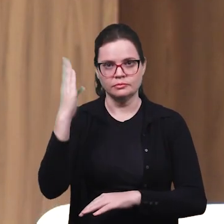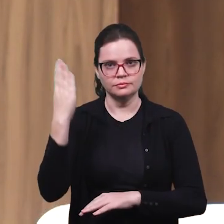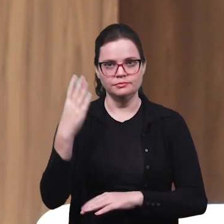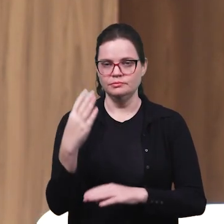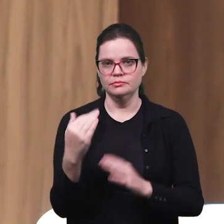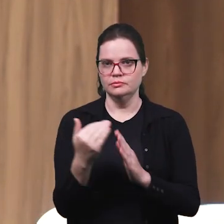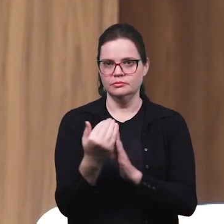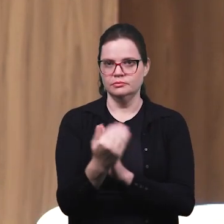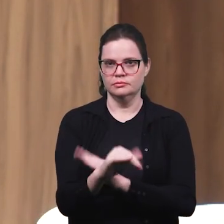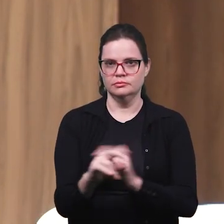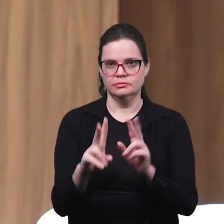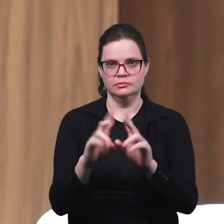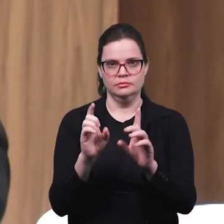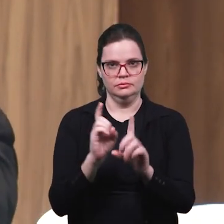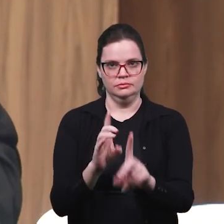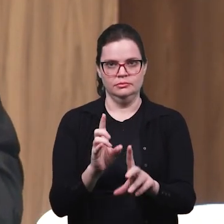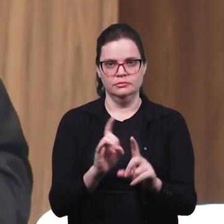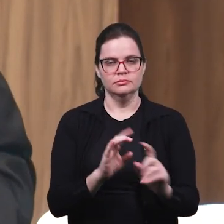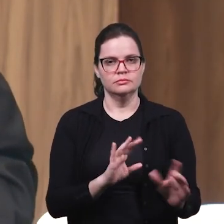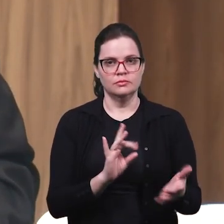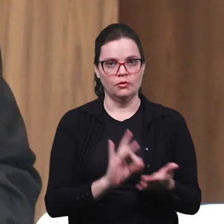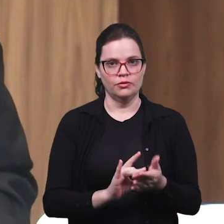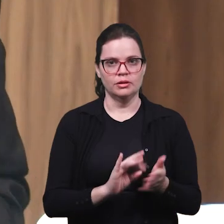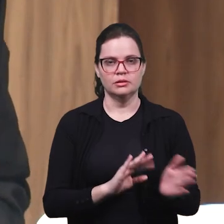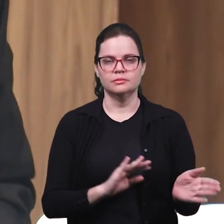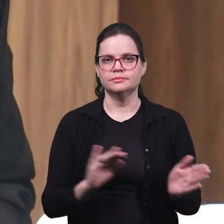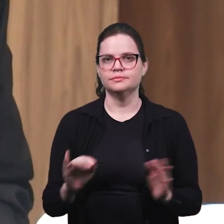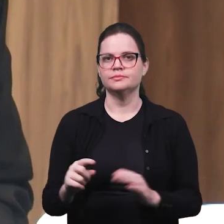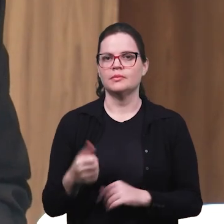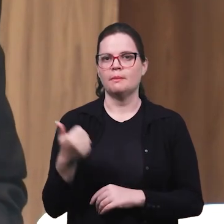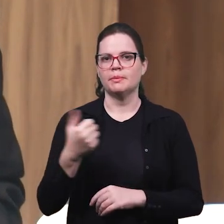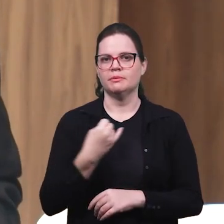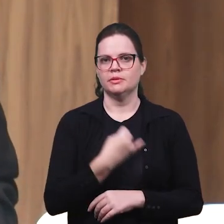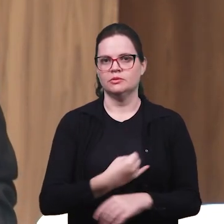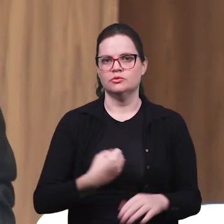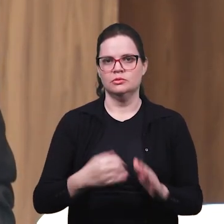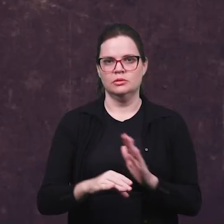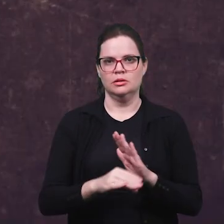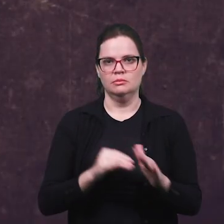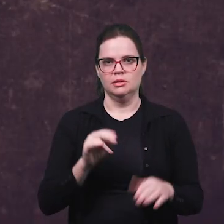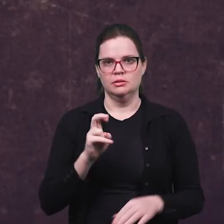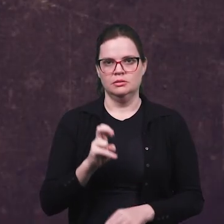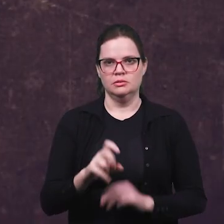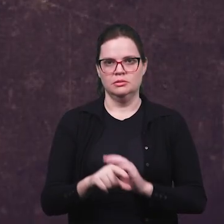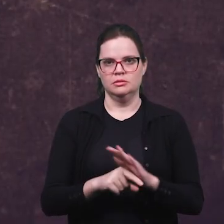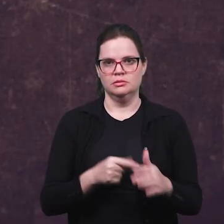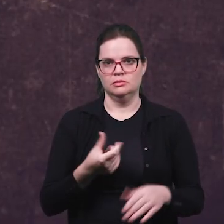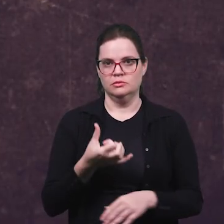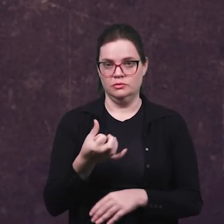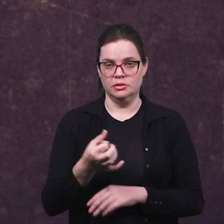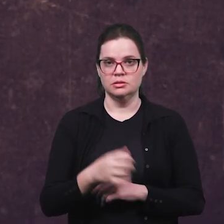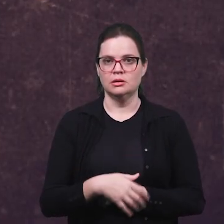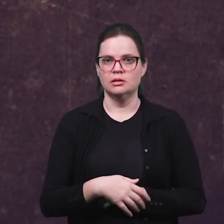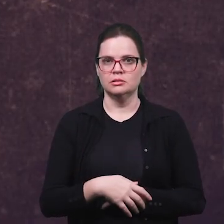está de acordo com a doutrina. Você vai ver aqui, por exemplo, em 1 João 5,16, há pecado para a morte. Por esse, não digo